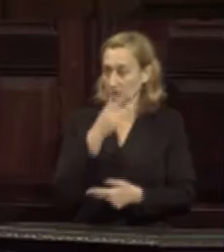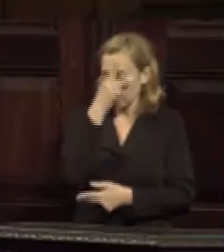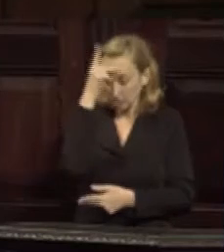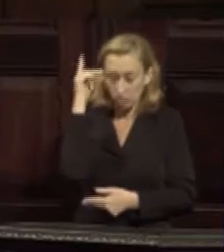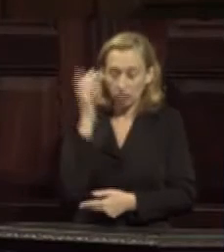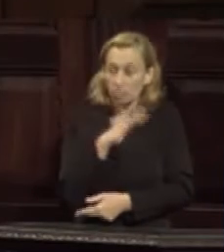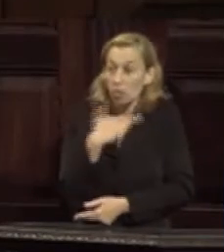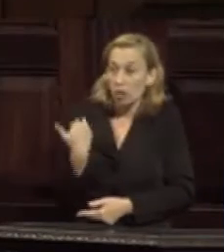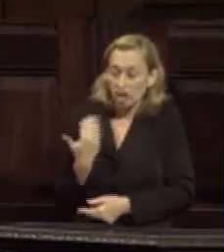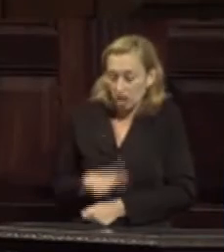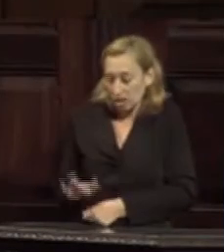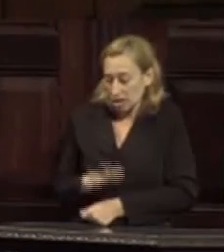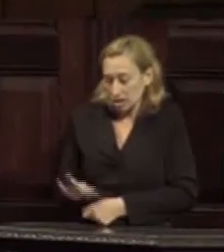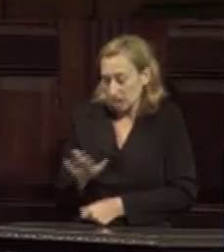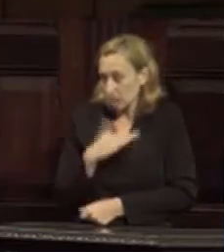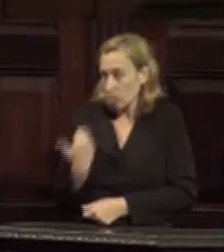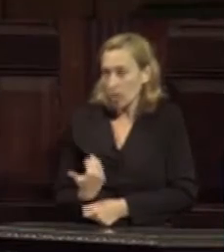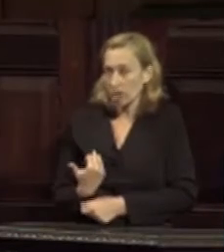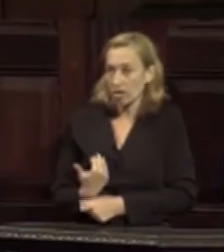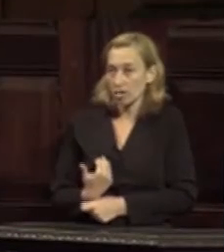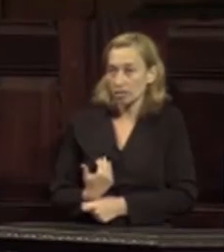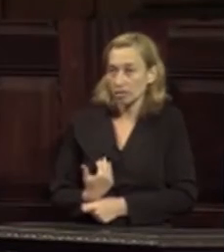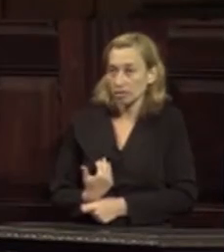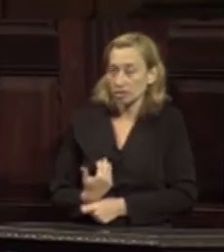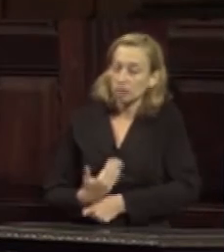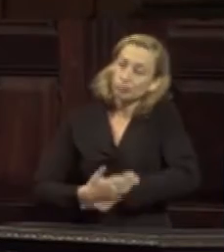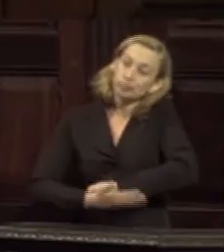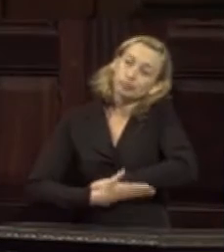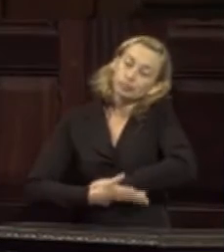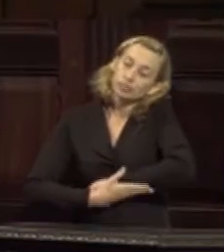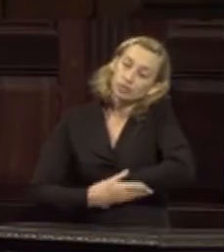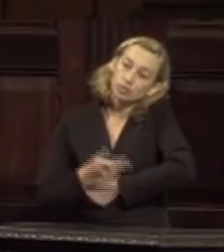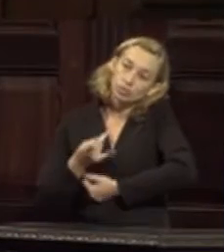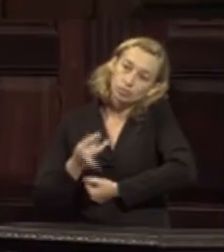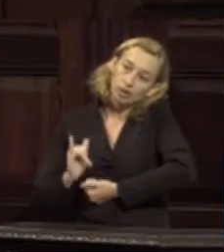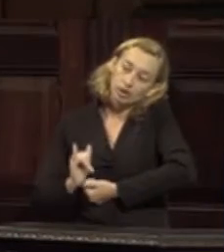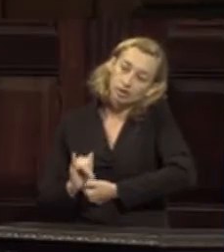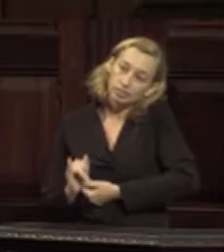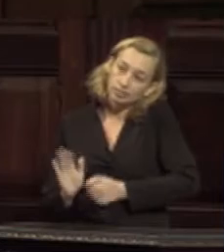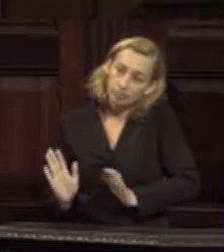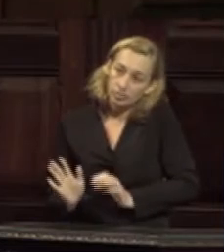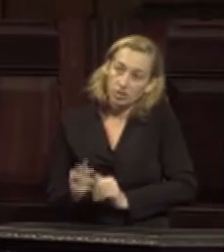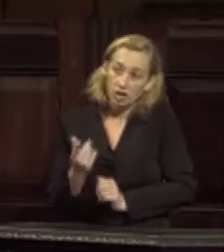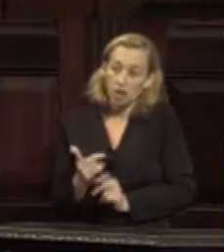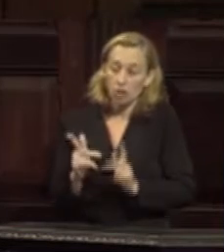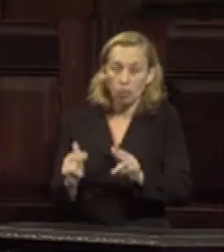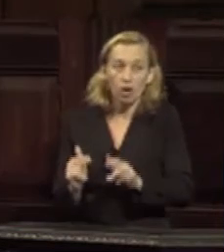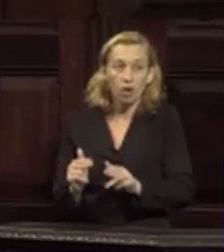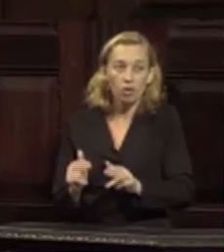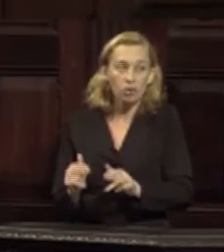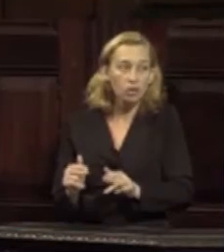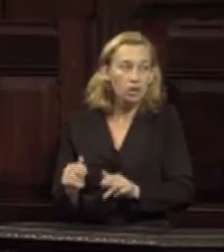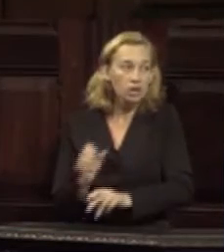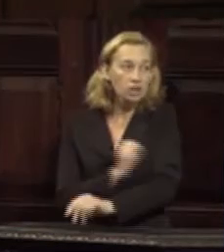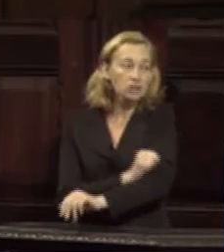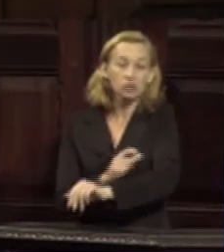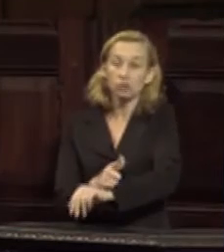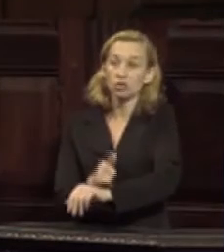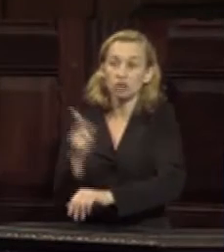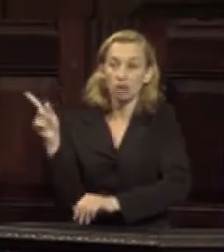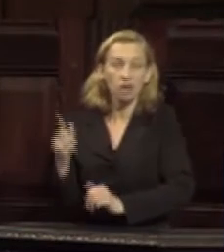morrer, crianças vão morrer no colo dos pais, como aconteceu em São Gonçalo. Porque eles estão fazendo exatamente